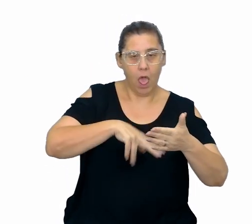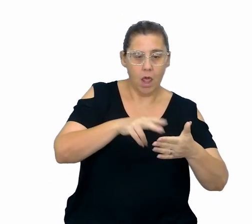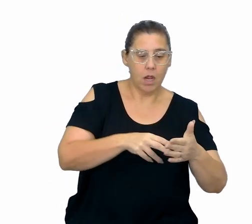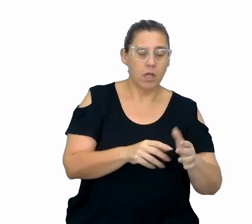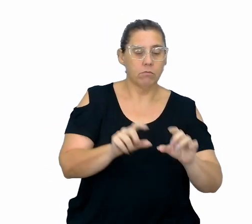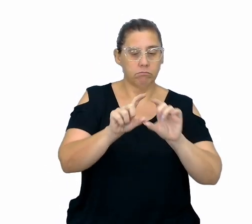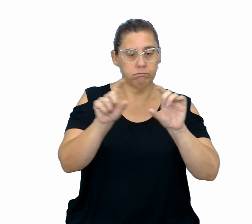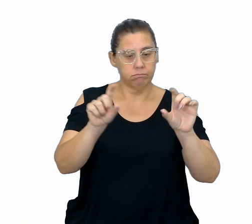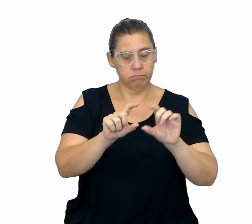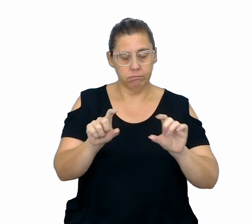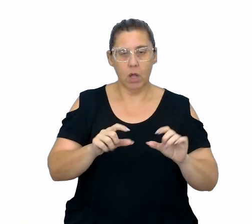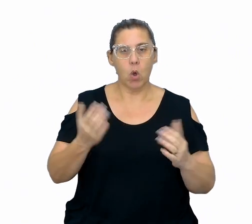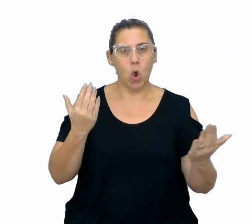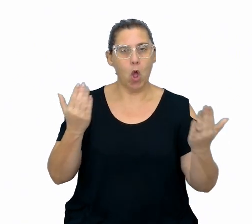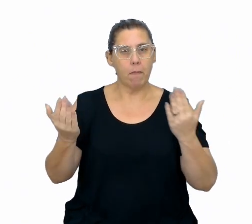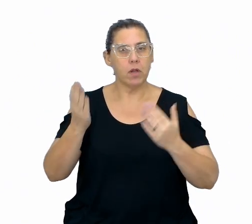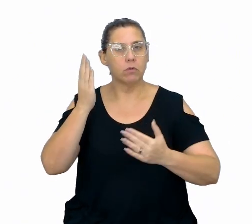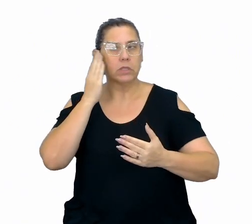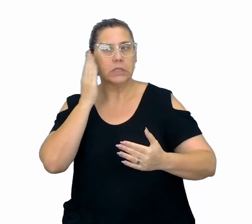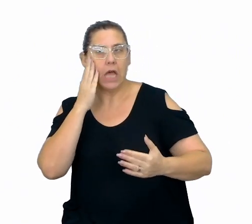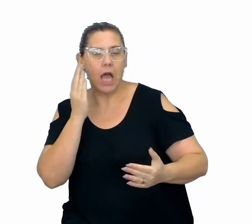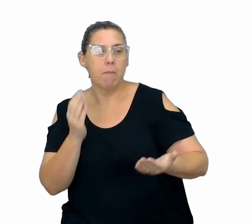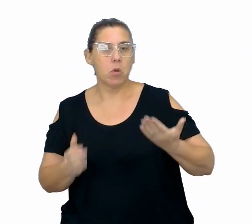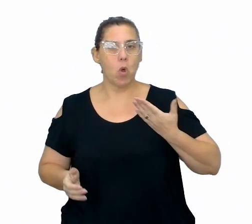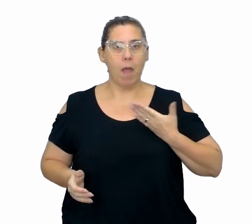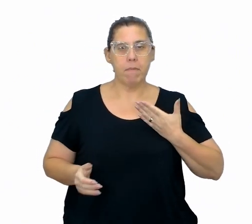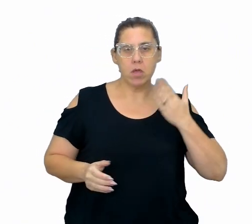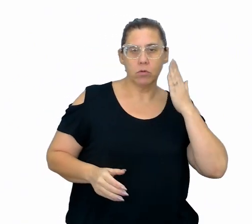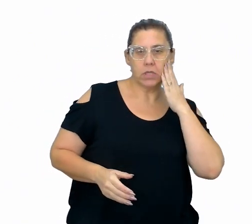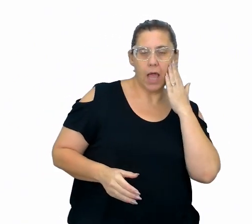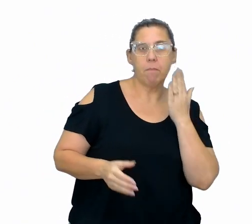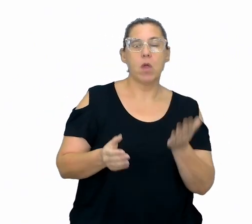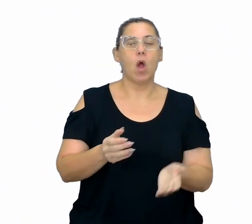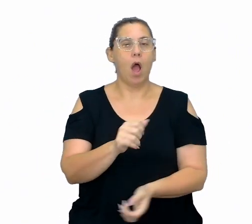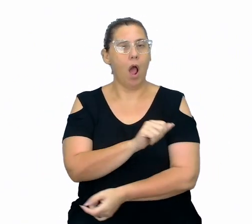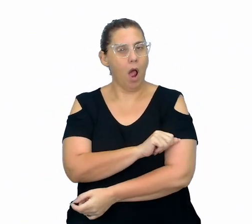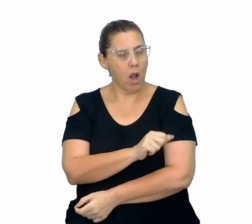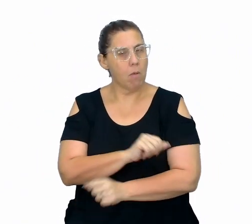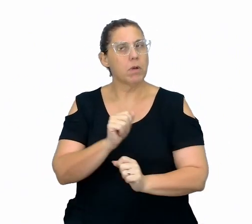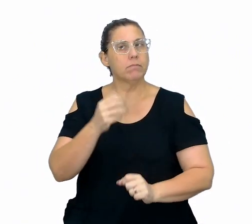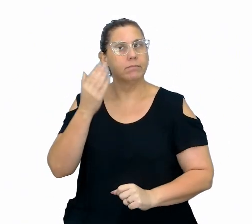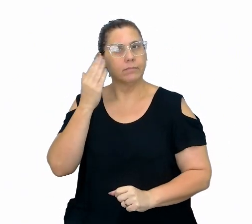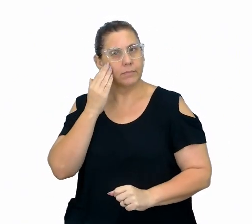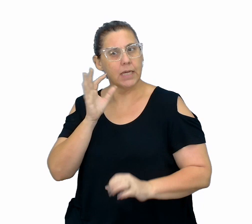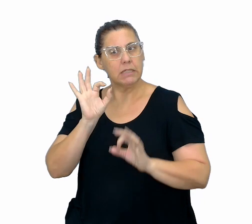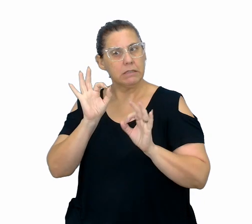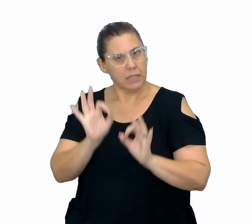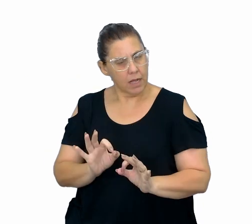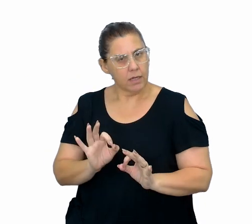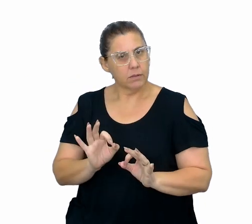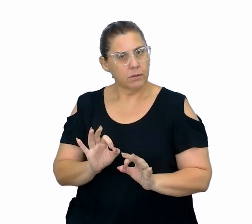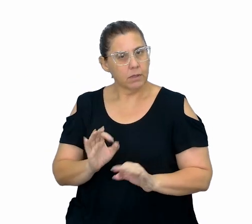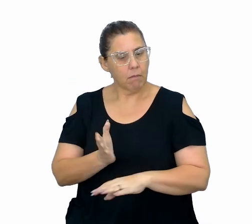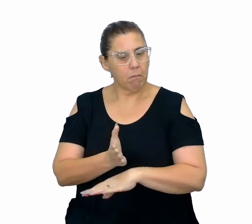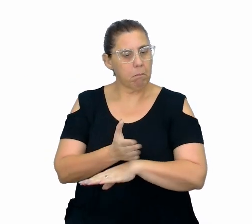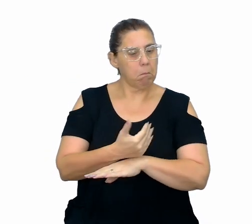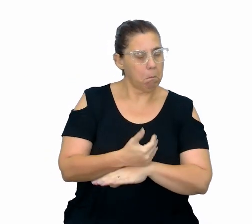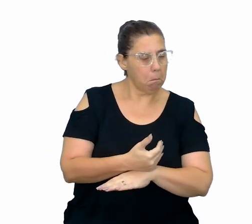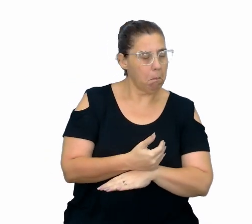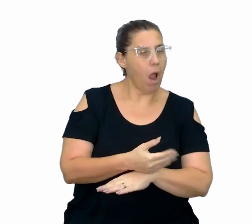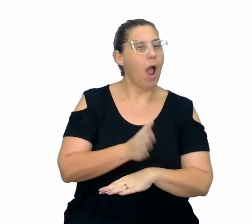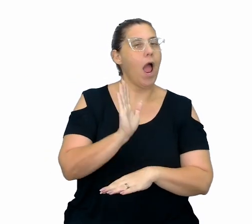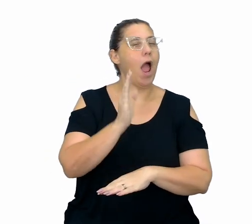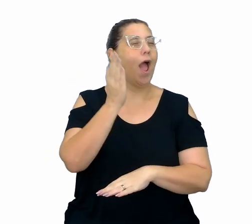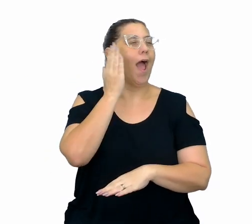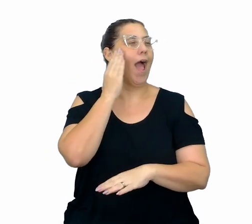e comparando o que sabem com o que os colegas sabem, os estudantes poderão confirmar ou não as antecipações e inferências